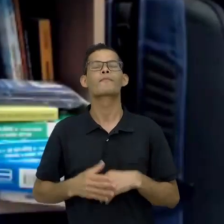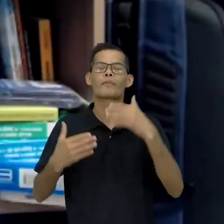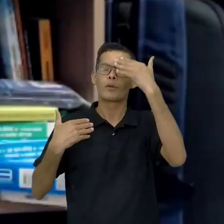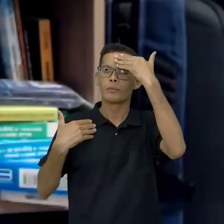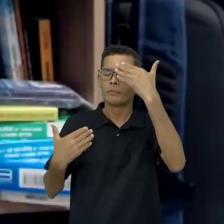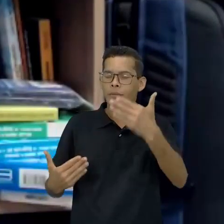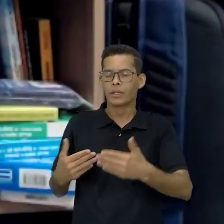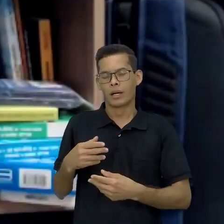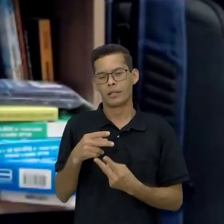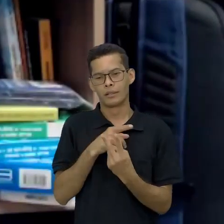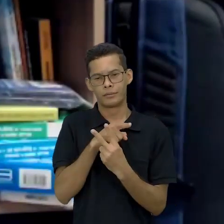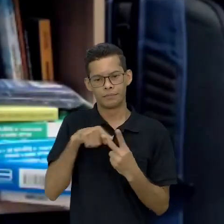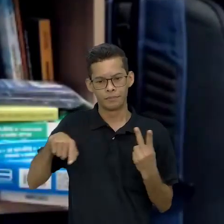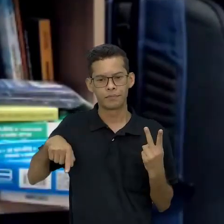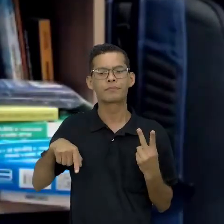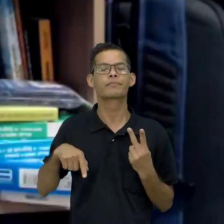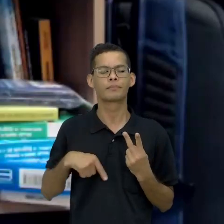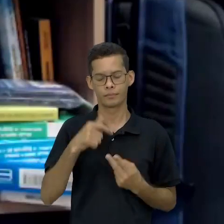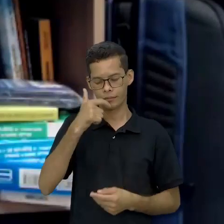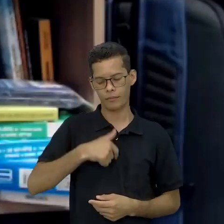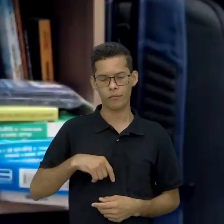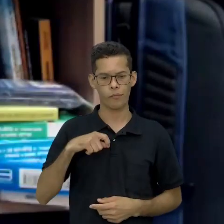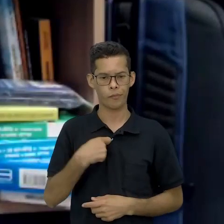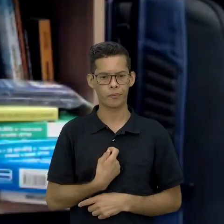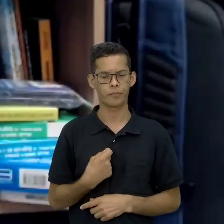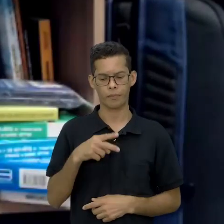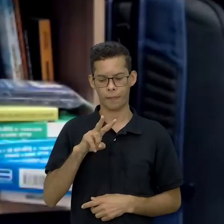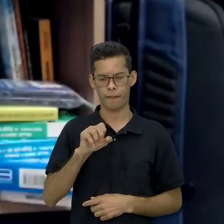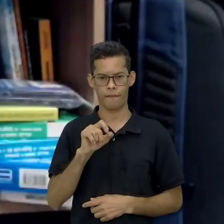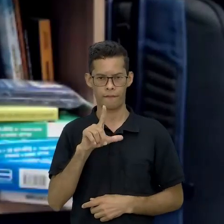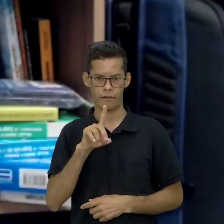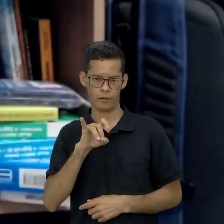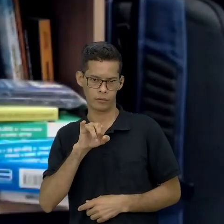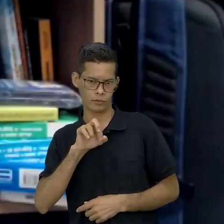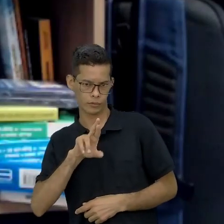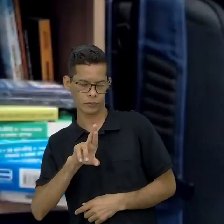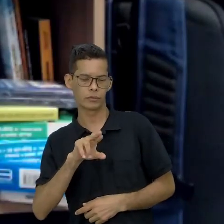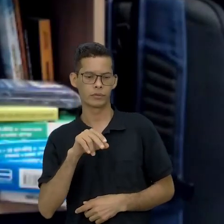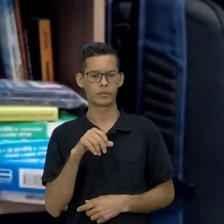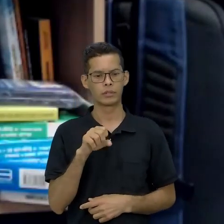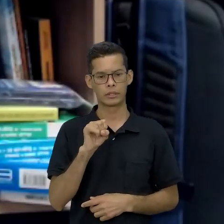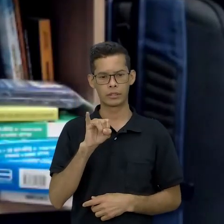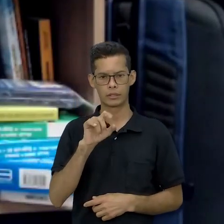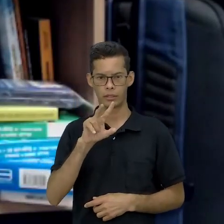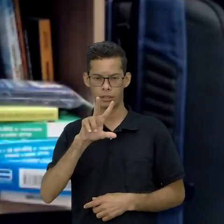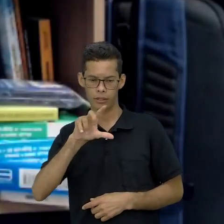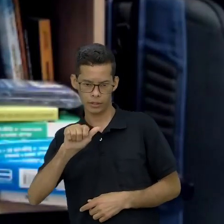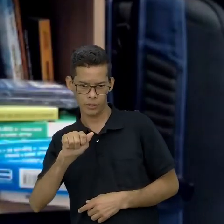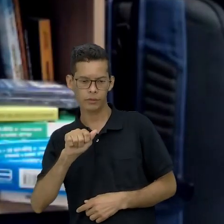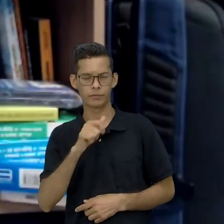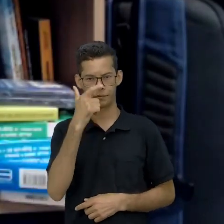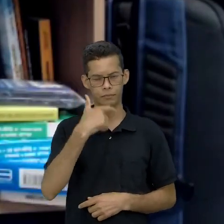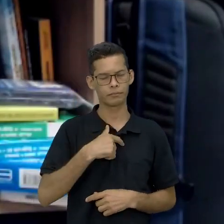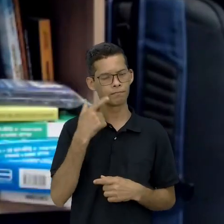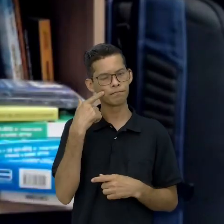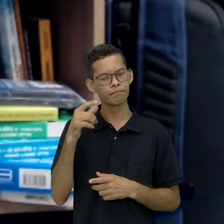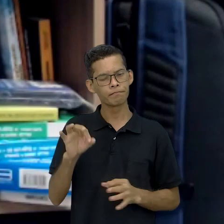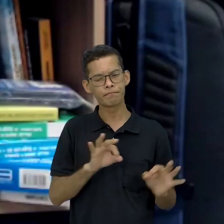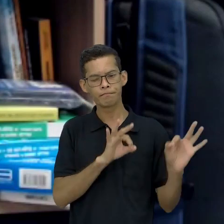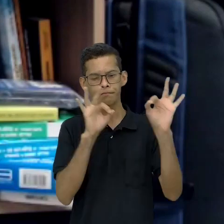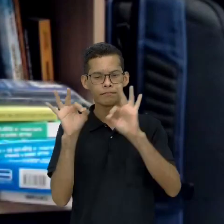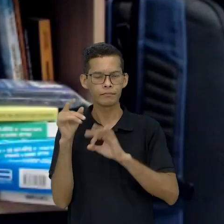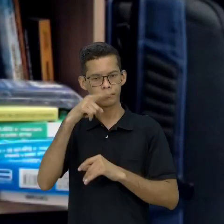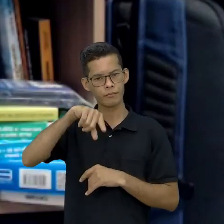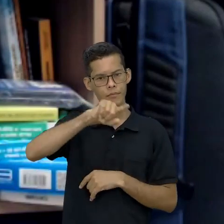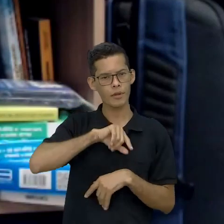Vanusa, obrigado, Márcia. Bom, eu sou o professor Valdir Silva e tenho acompanhado as formações em educação